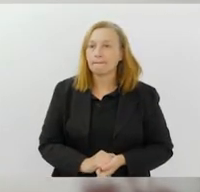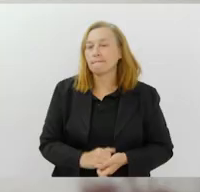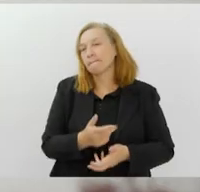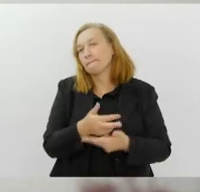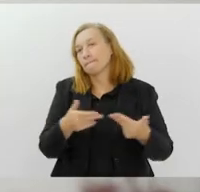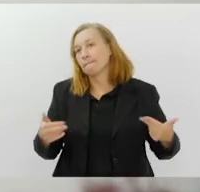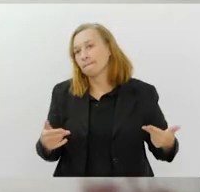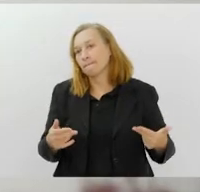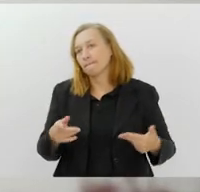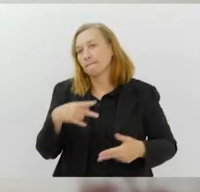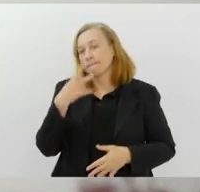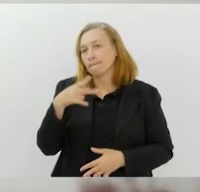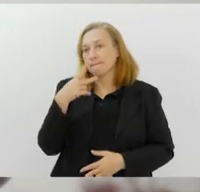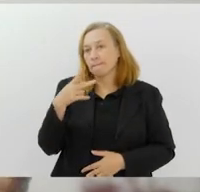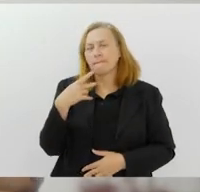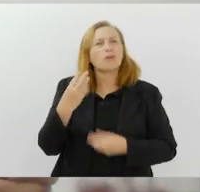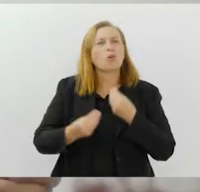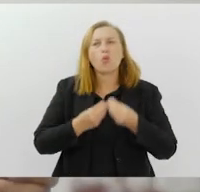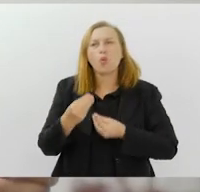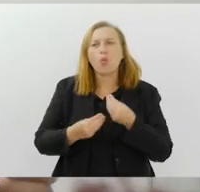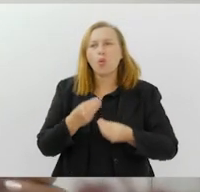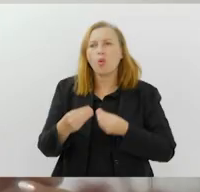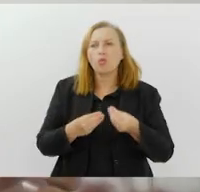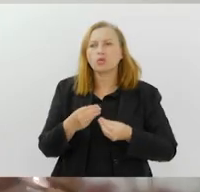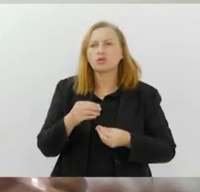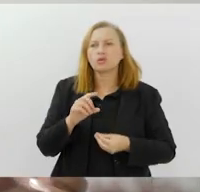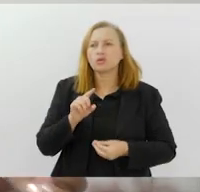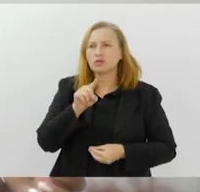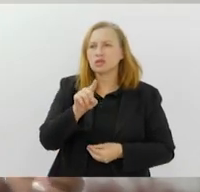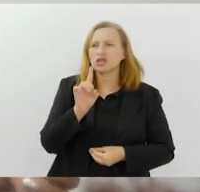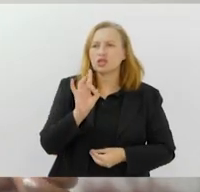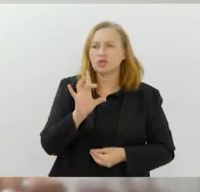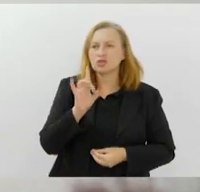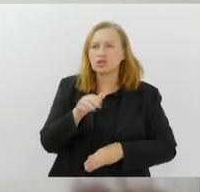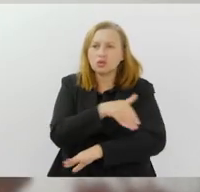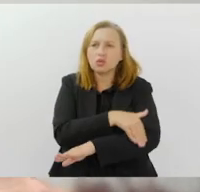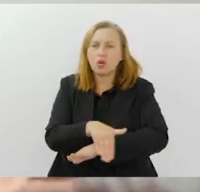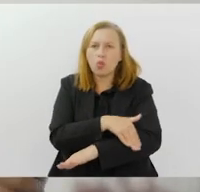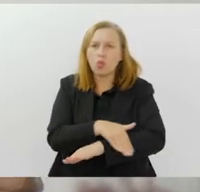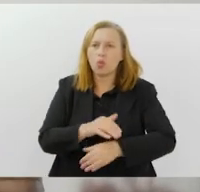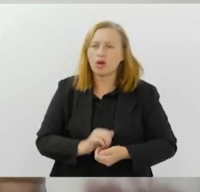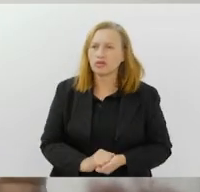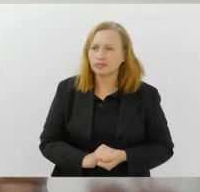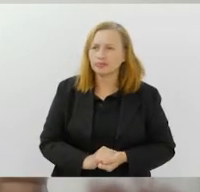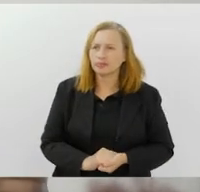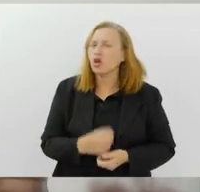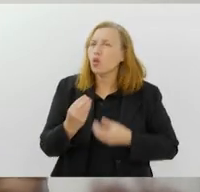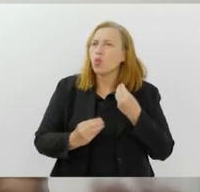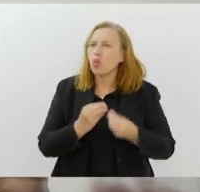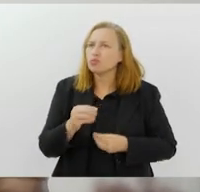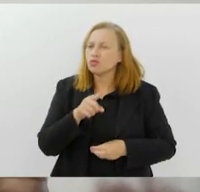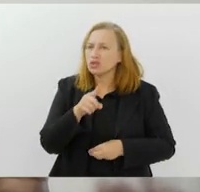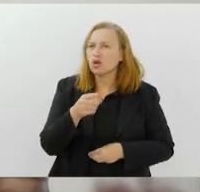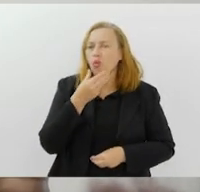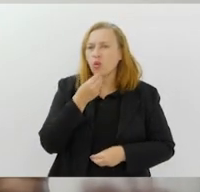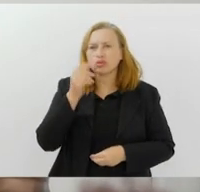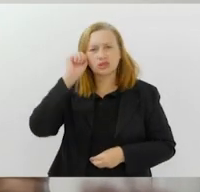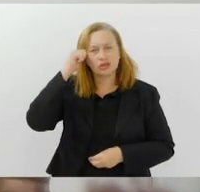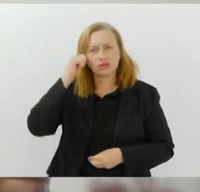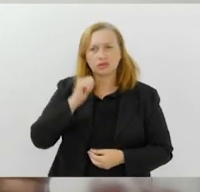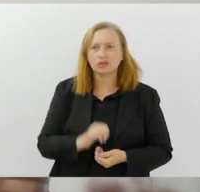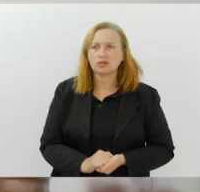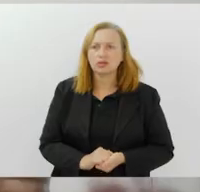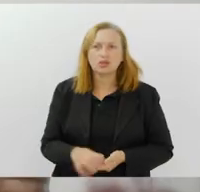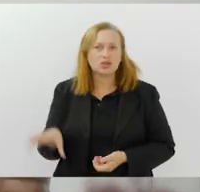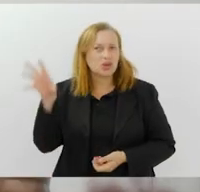me falar como é que seria se você tivesse sozinha numa rua Deserta como é que seria se você fosse um homem negro